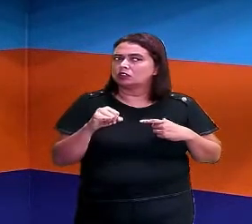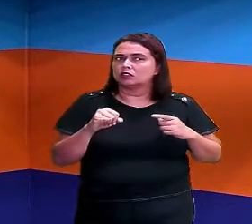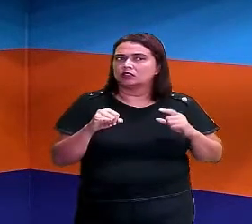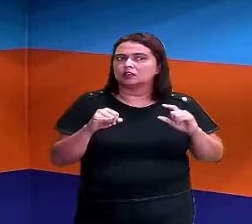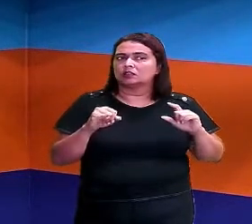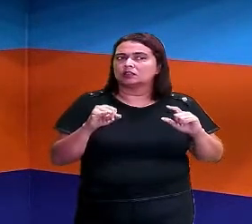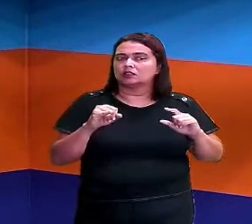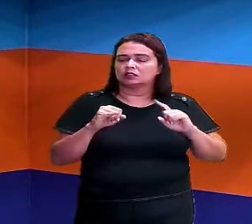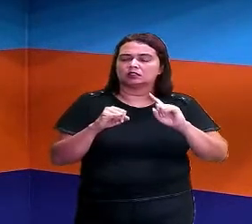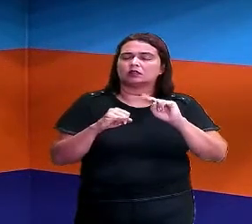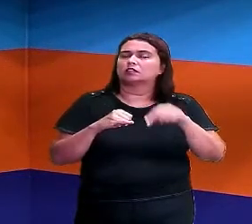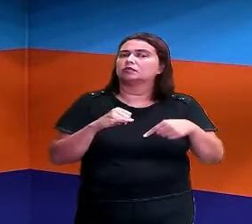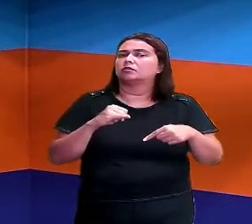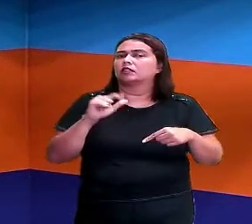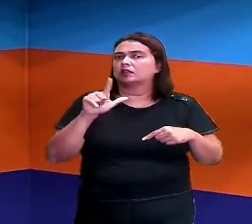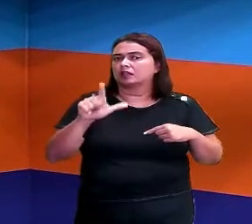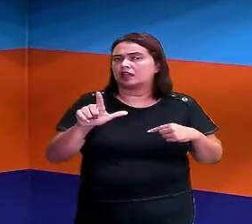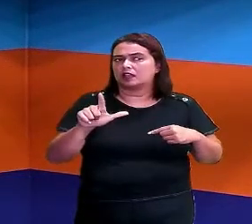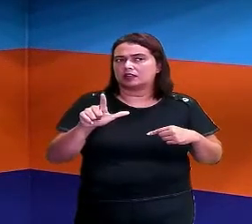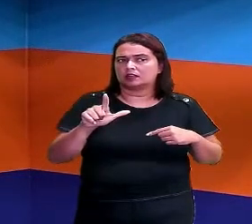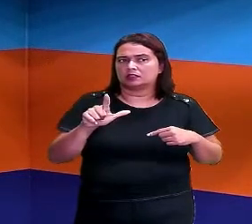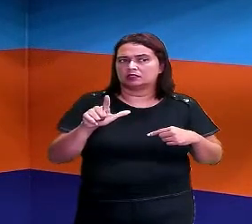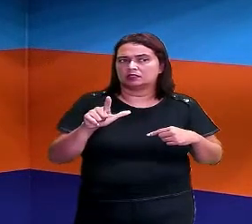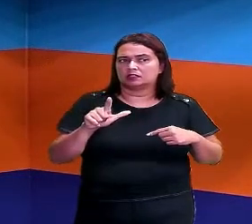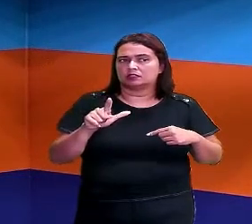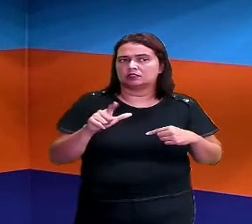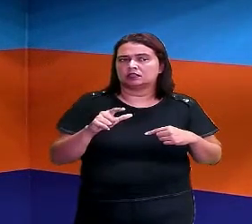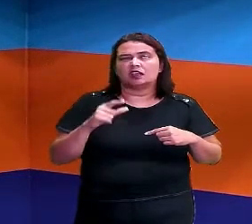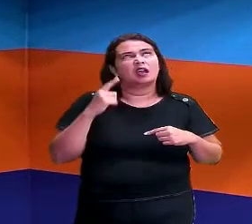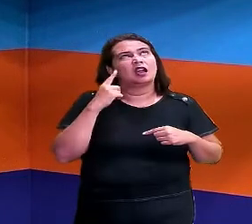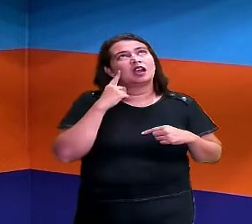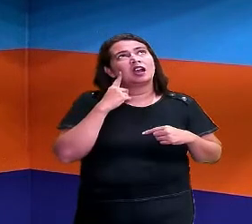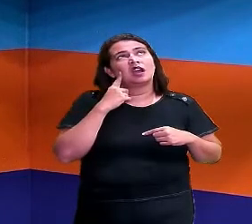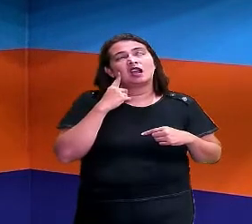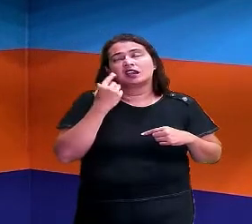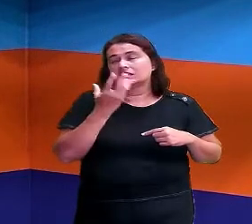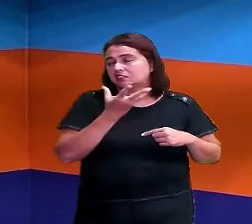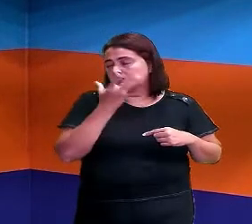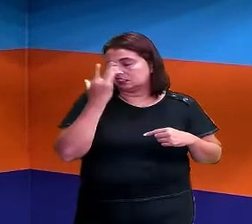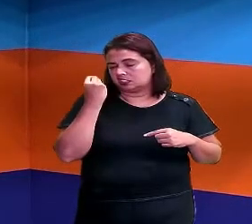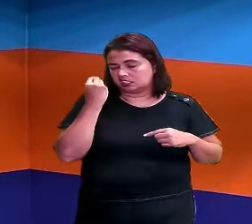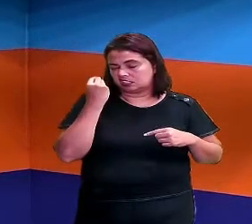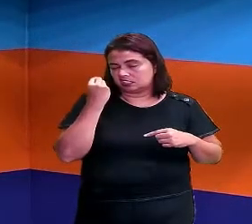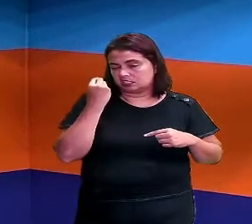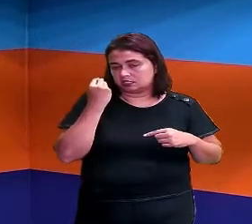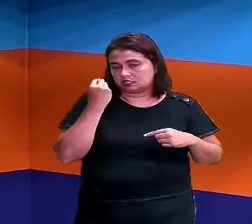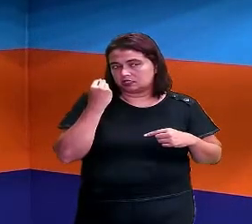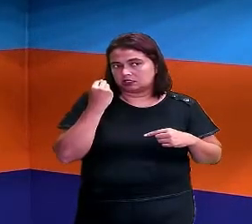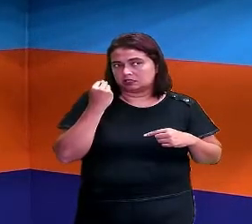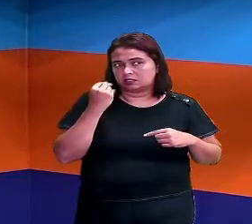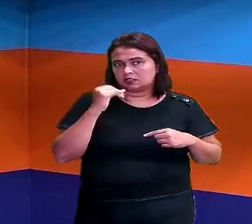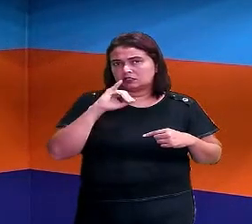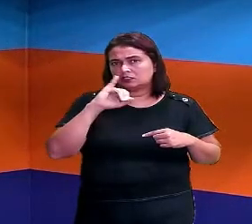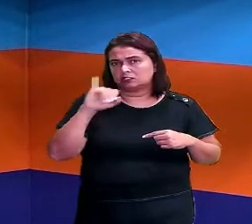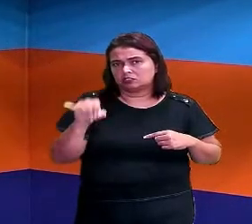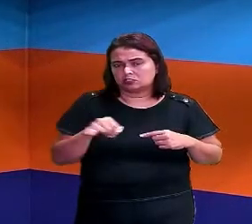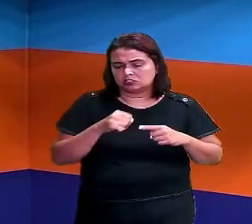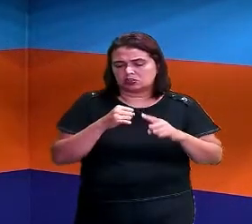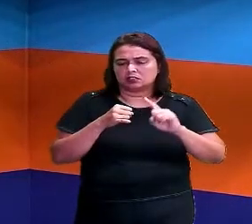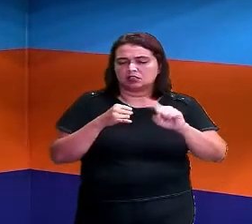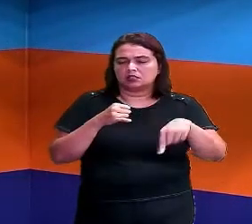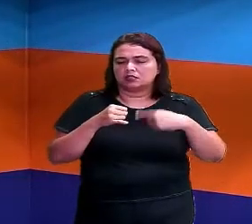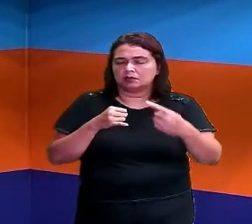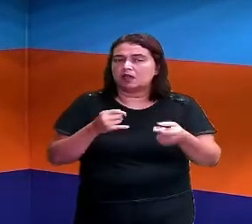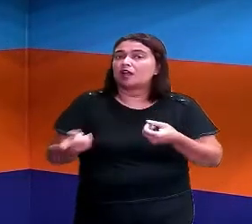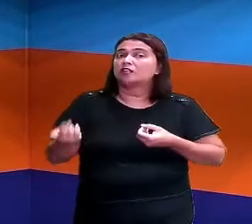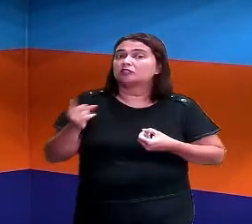tem que ser depois do J. Então, vai ser, ó. Aí, eu, ah, tia, esqueci. Depois do J é que letrinha? Aí, você